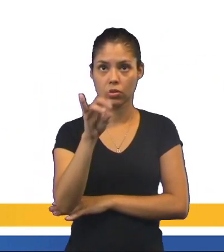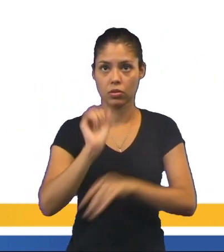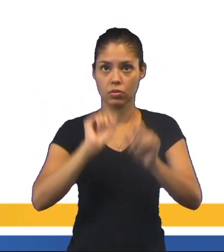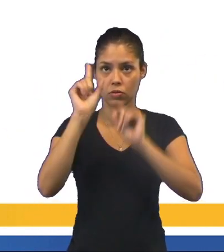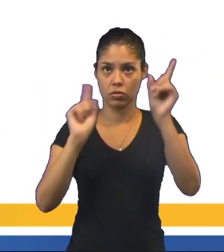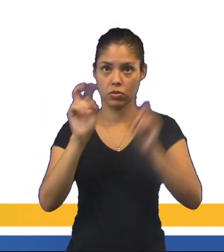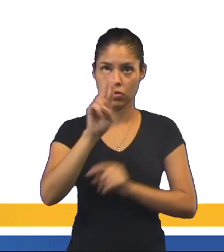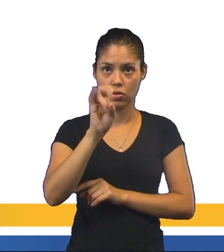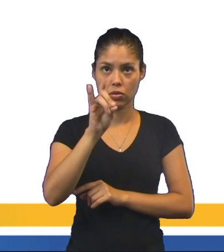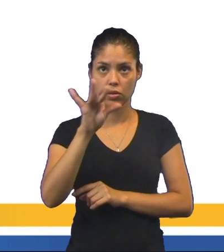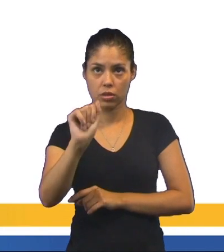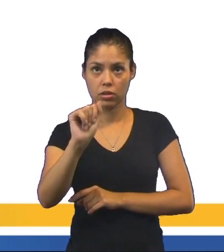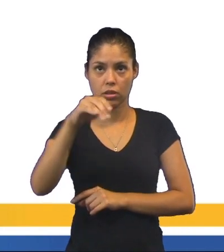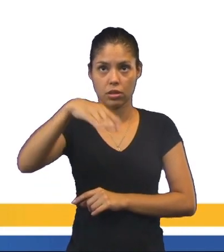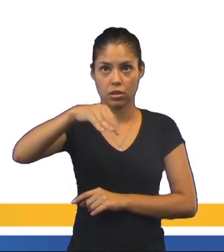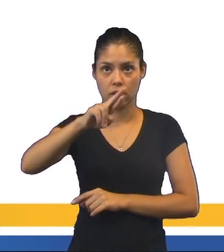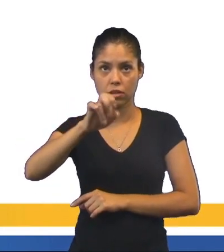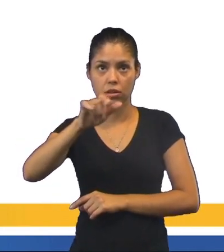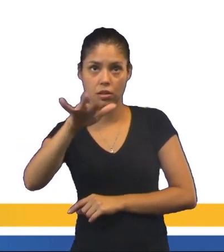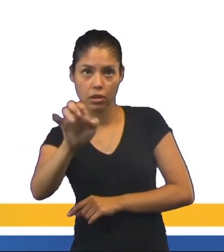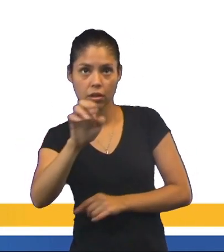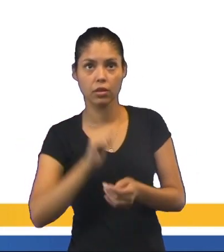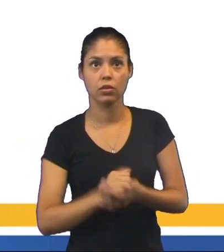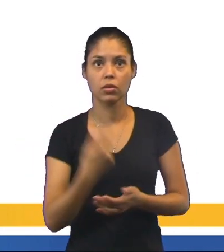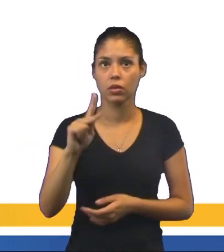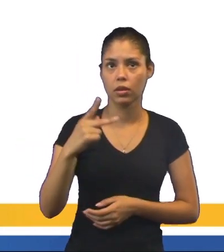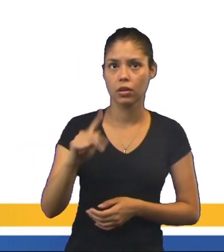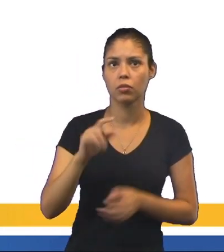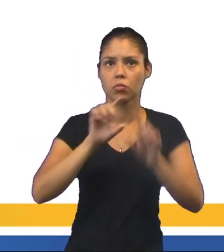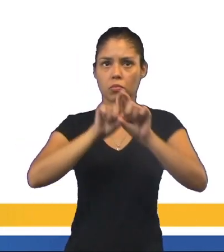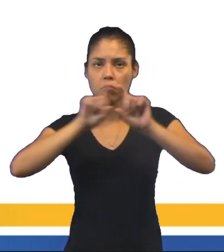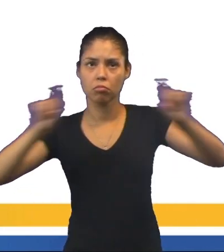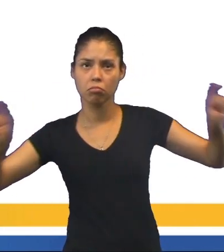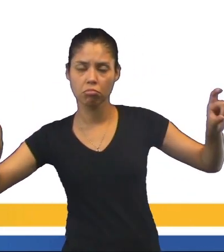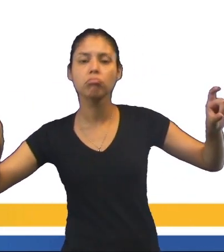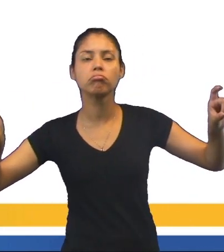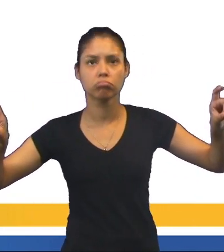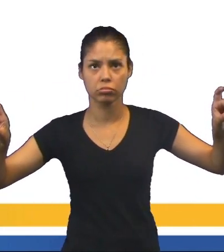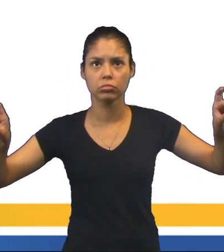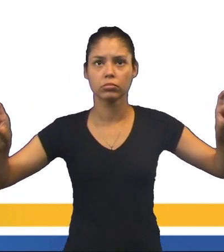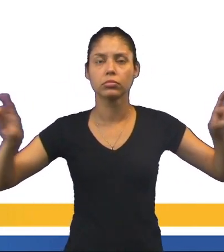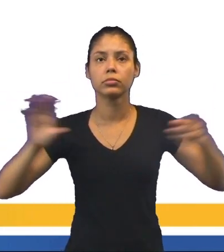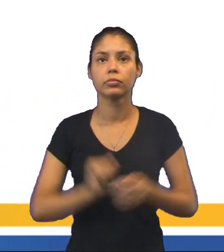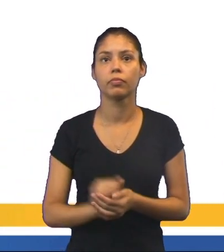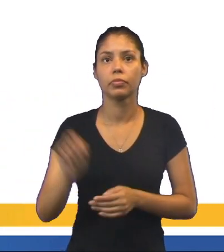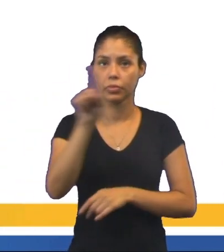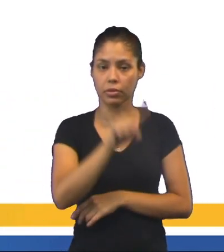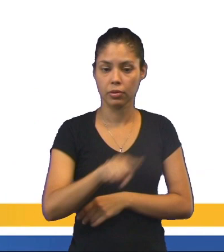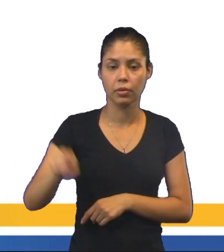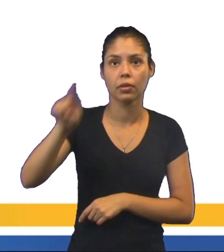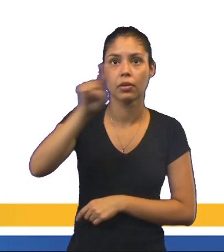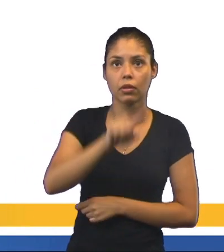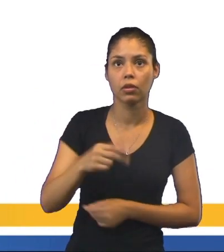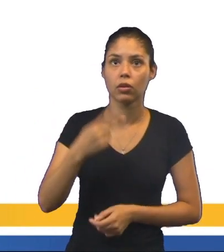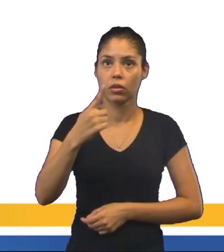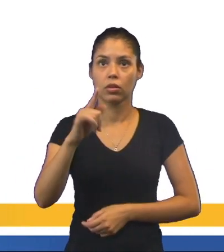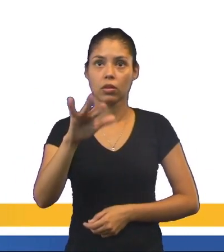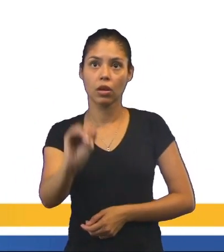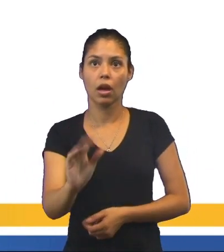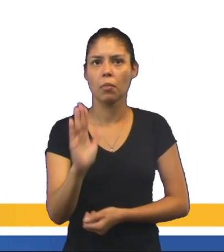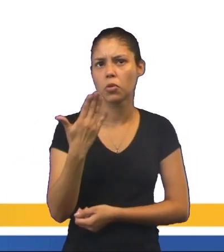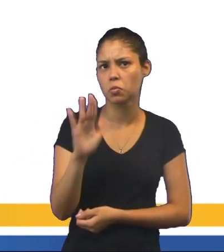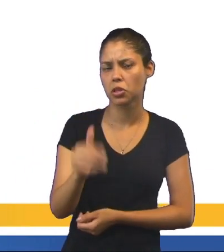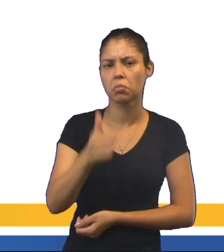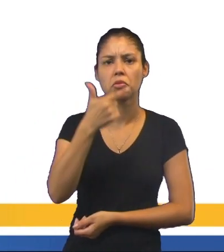estrelas, Rubideia e Magalhães, seus braços mais extensos, giram em torno do polo